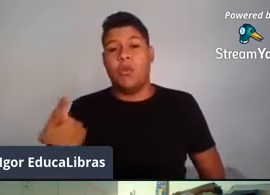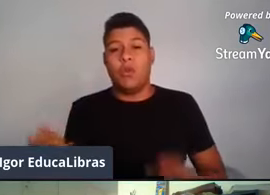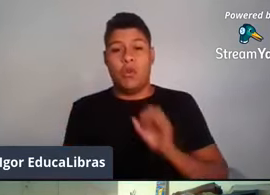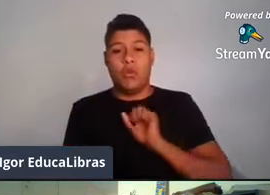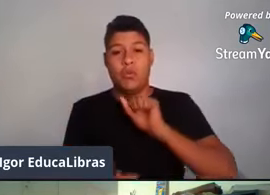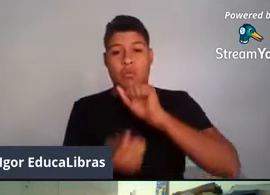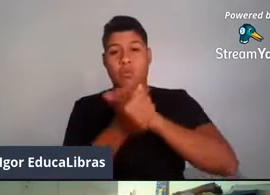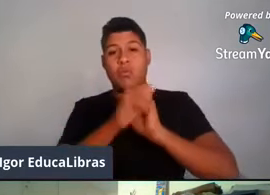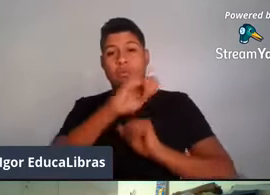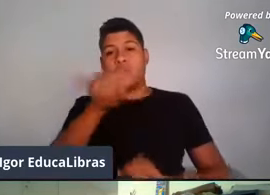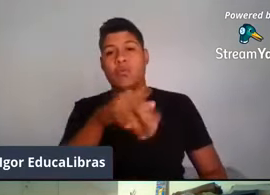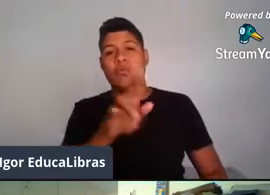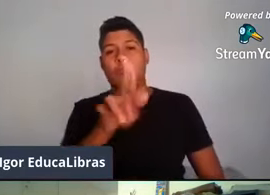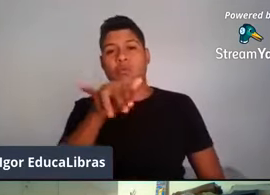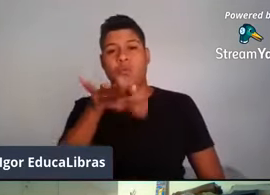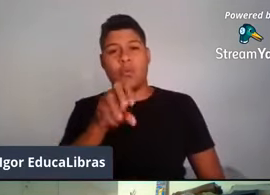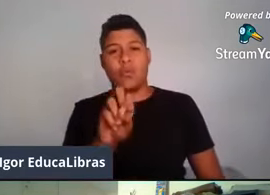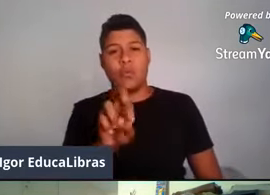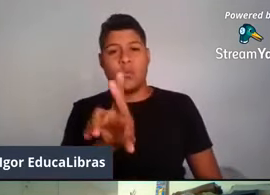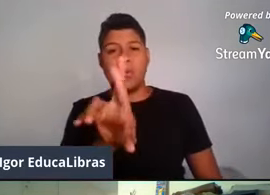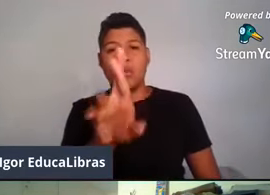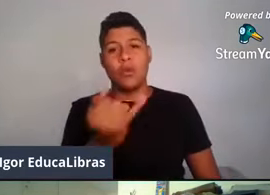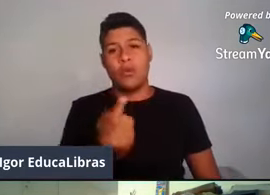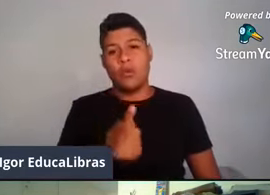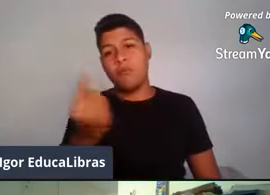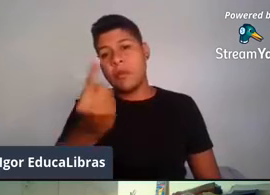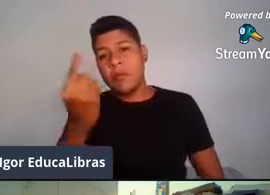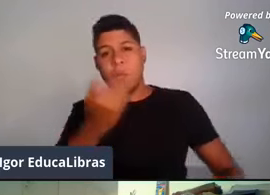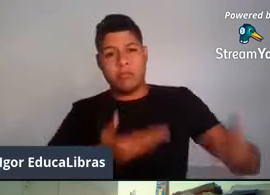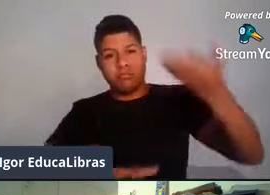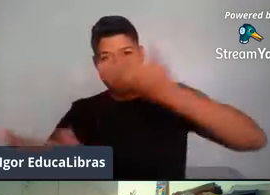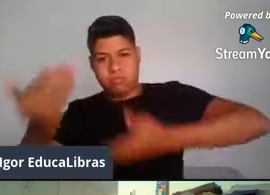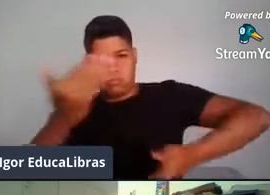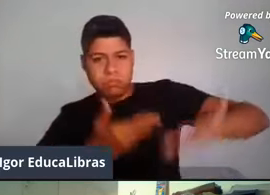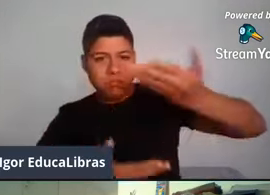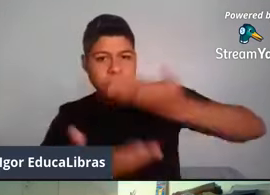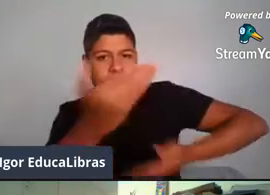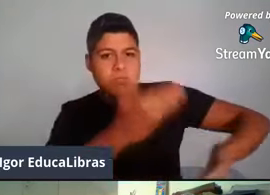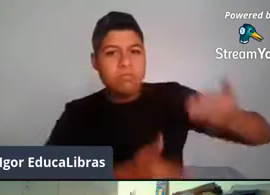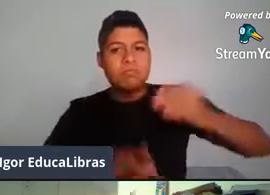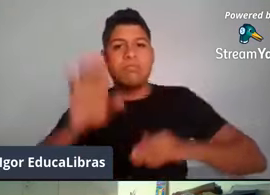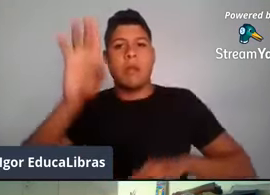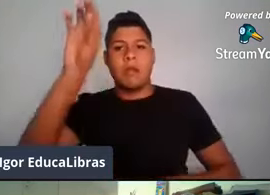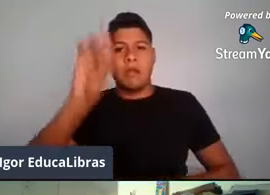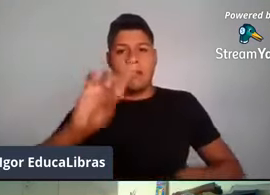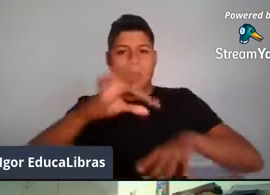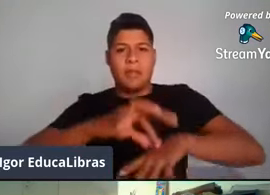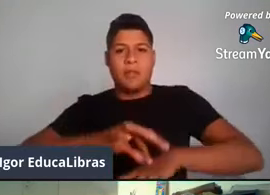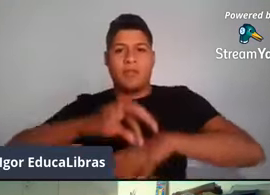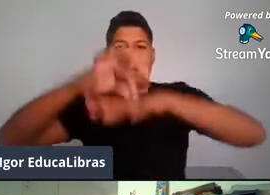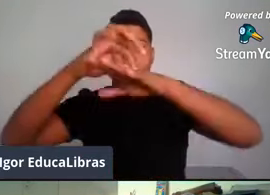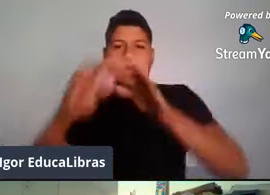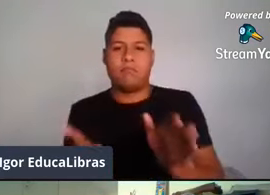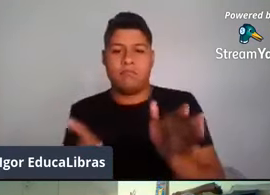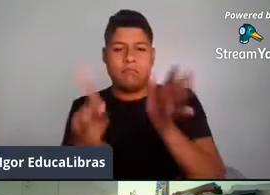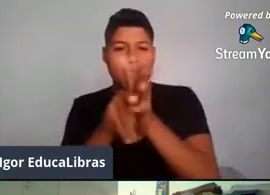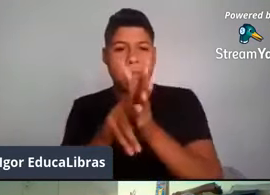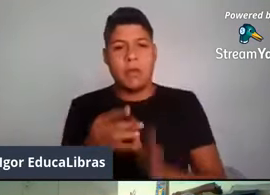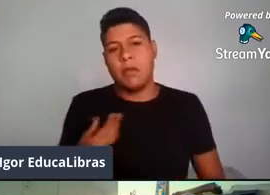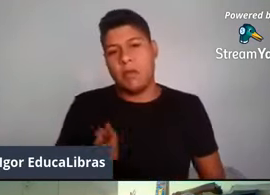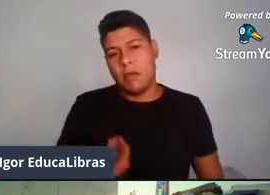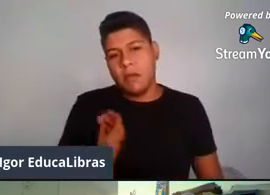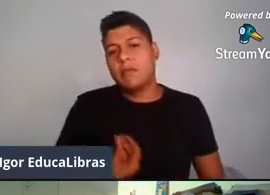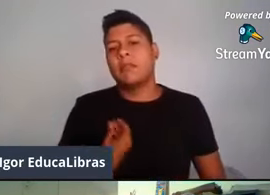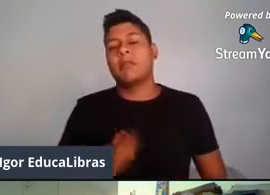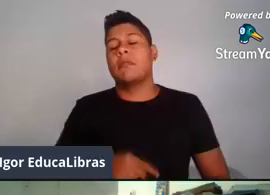Júlio, nós somos os primeiros a integrar esta Promotoria de Direitos Humanos da capital, onde eu fiquei também um bom